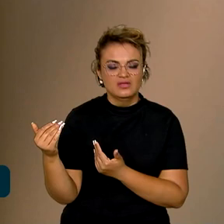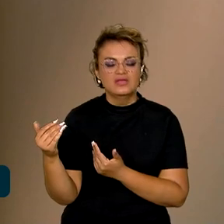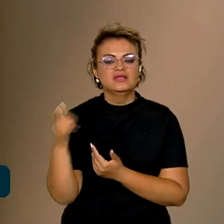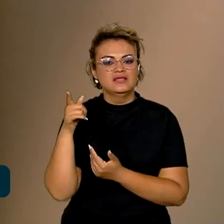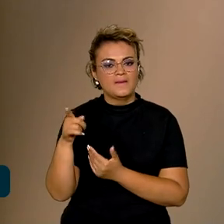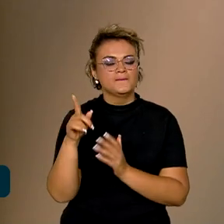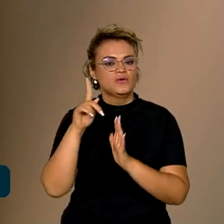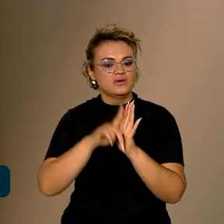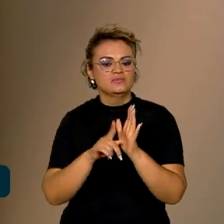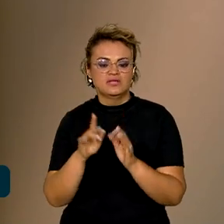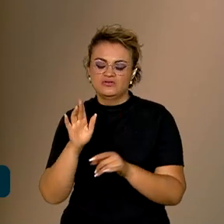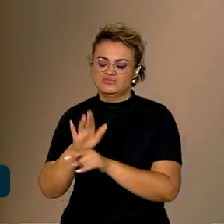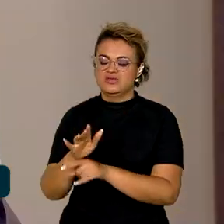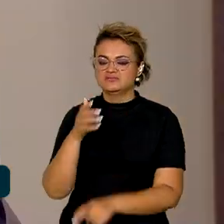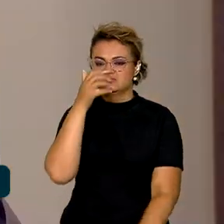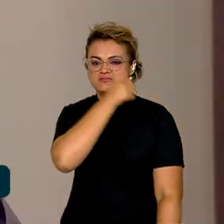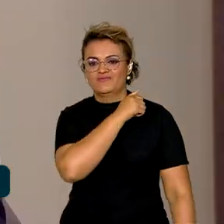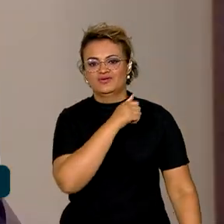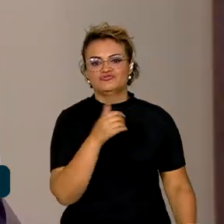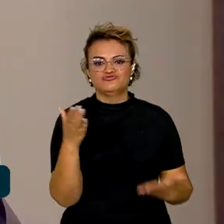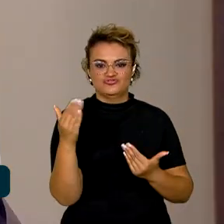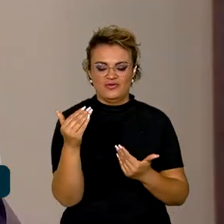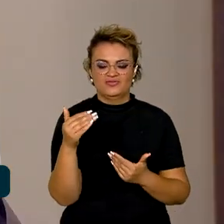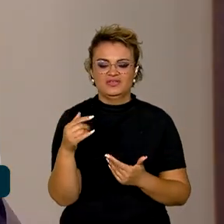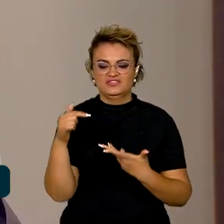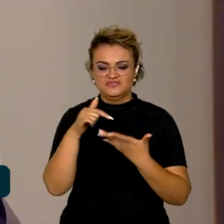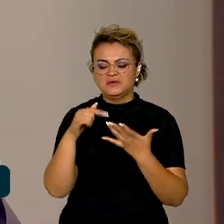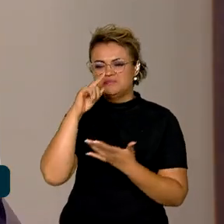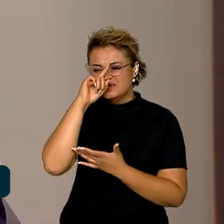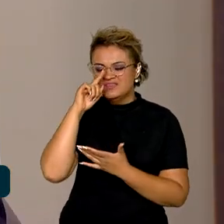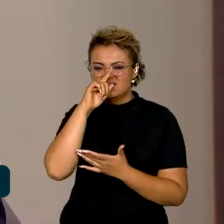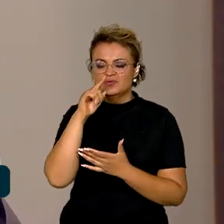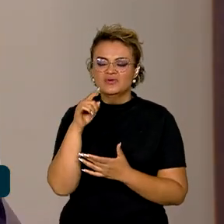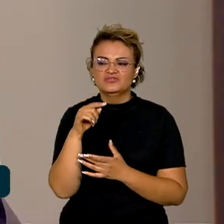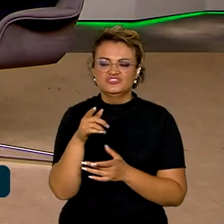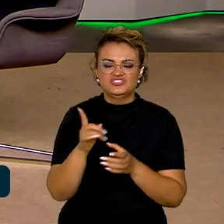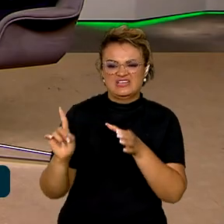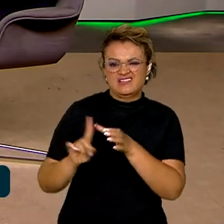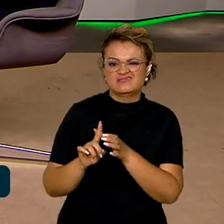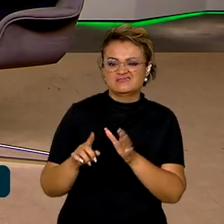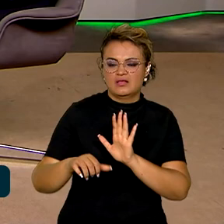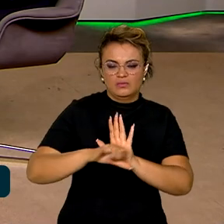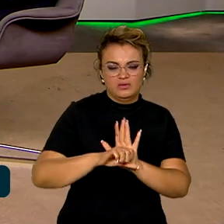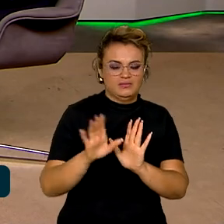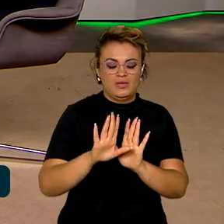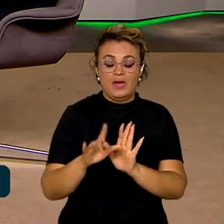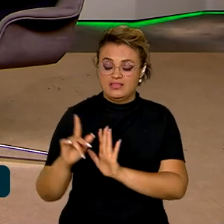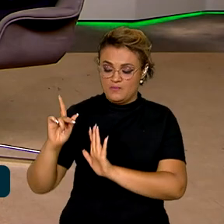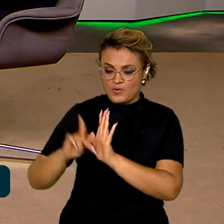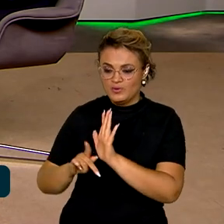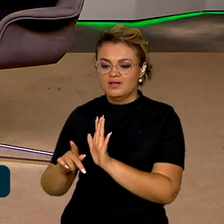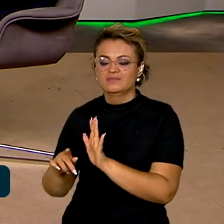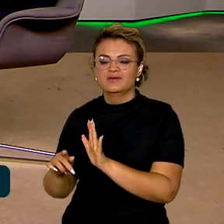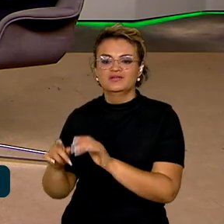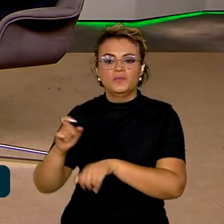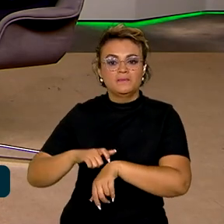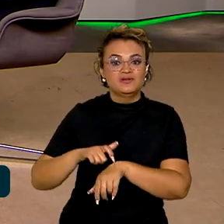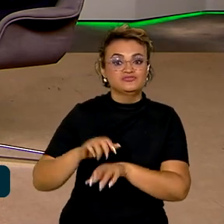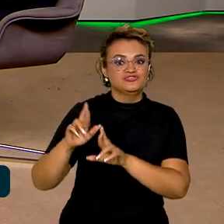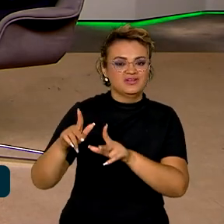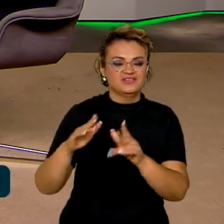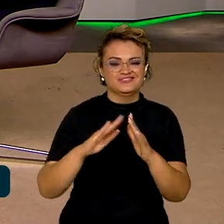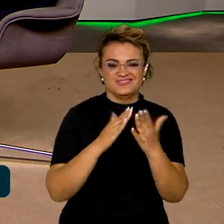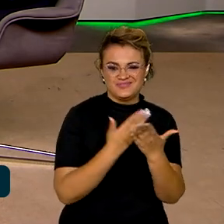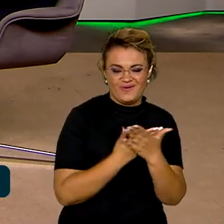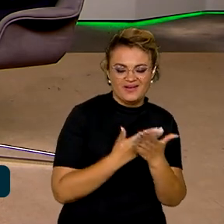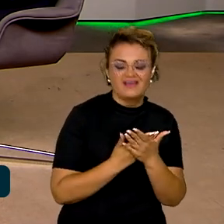justamente vai resgatar o jovem dos riscos de aliciamento pelo crime. O programa oferece atividades de contraturno,